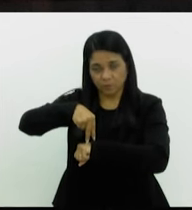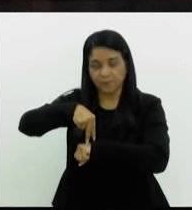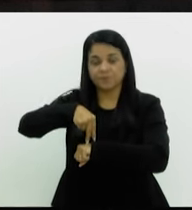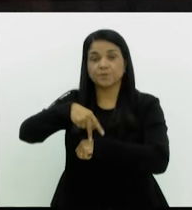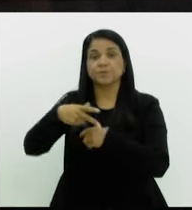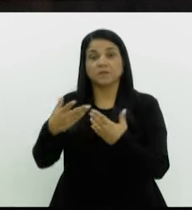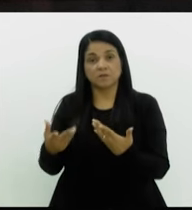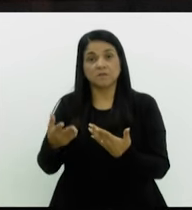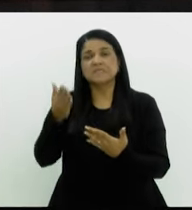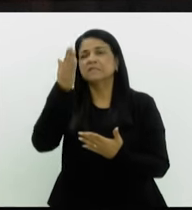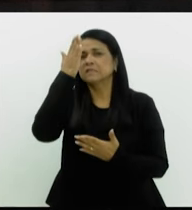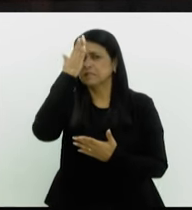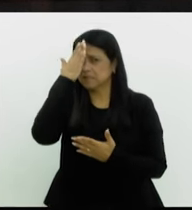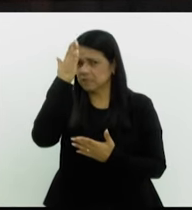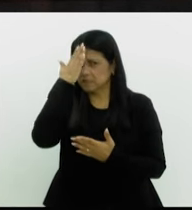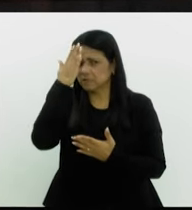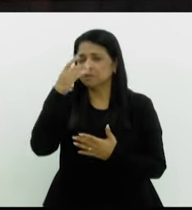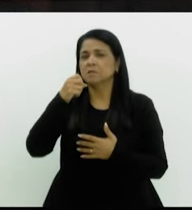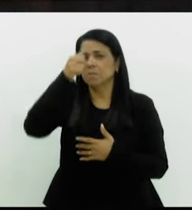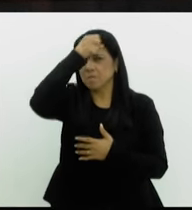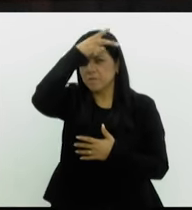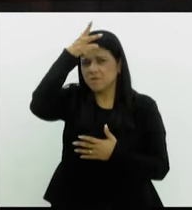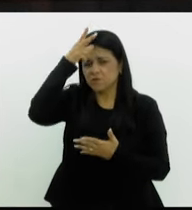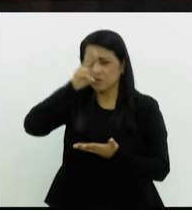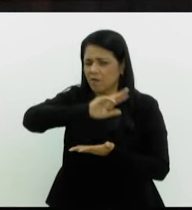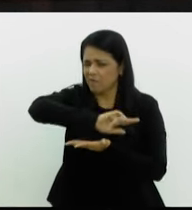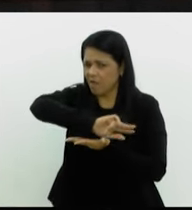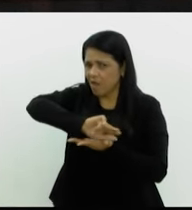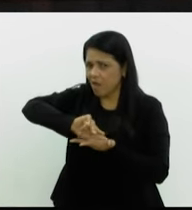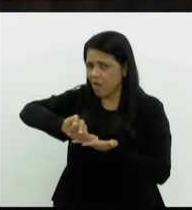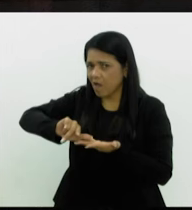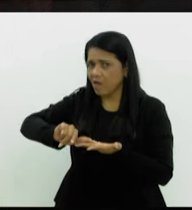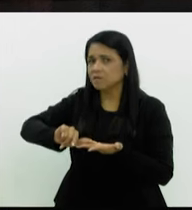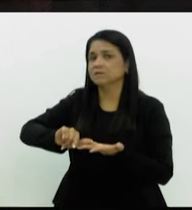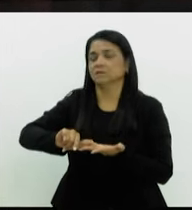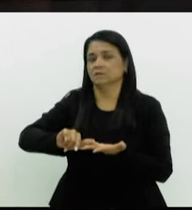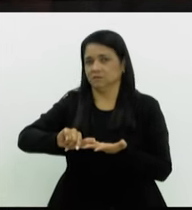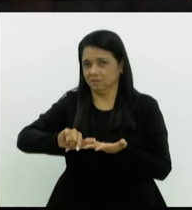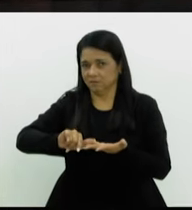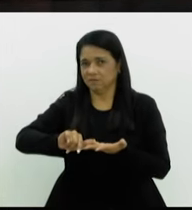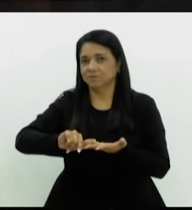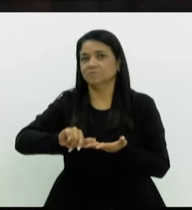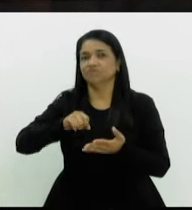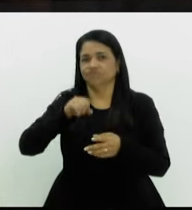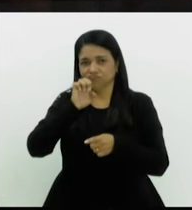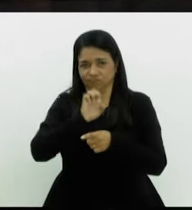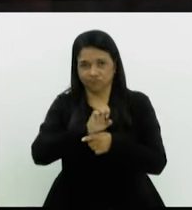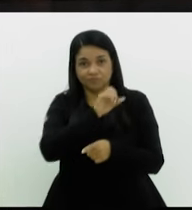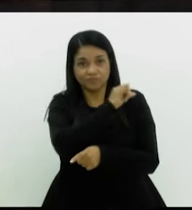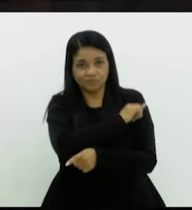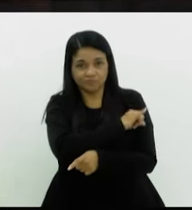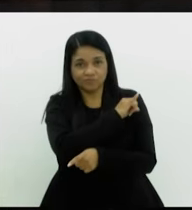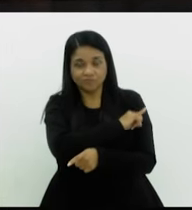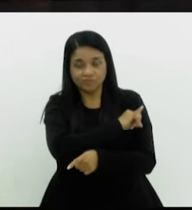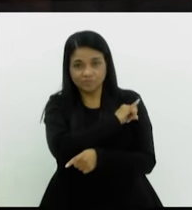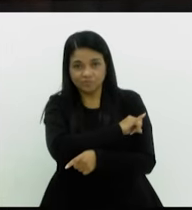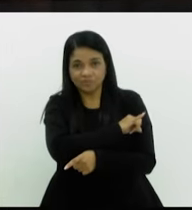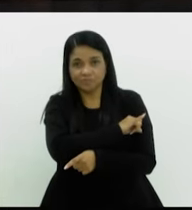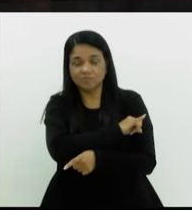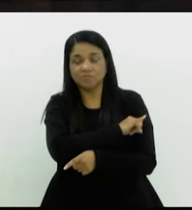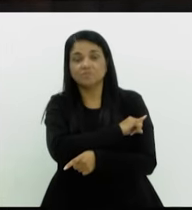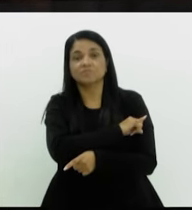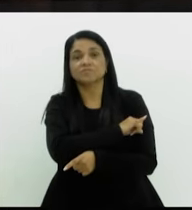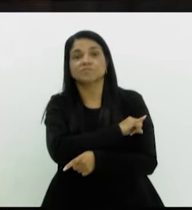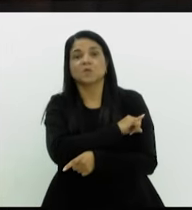sabido, não é, que muitas prefeituras, diversas delas aqui no nosso estado do Rio de Janeiro, entraram em